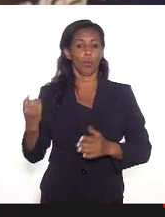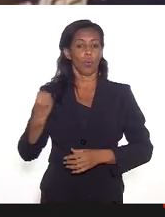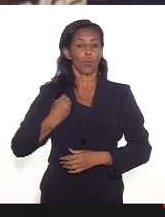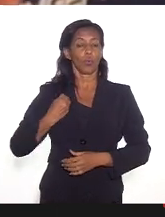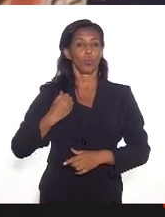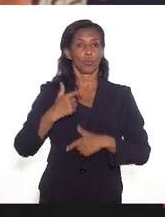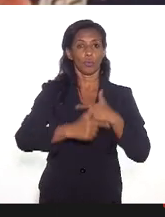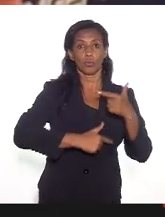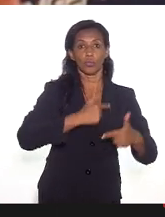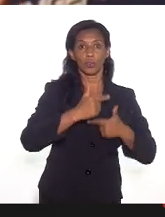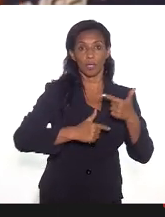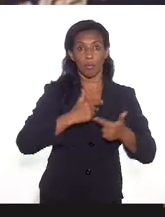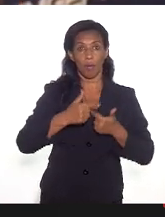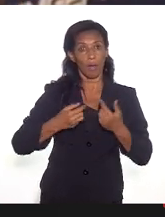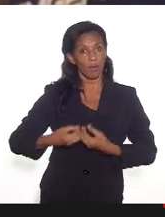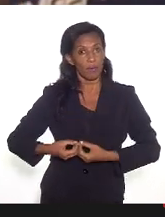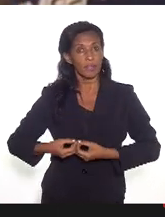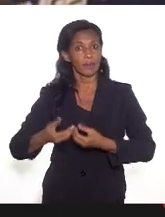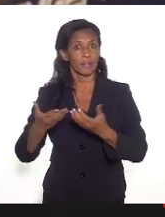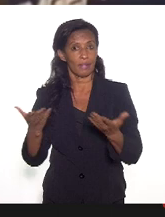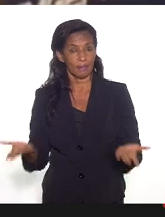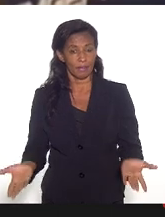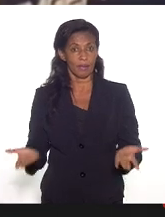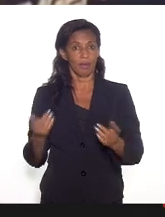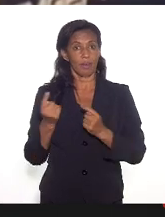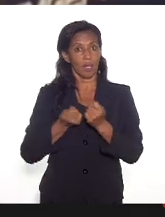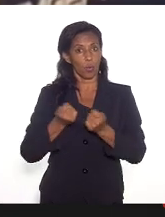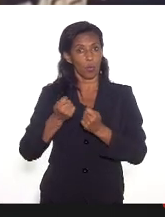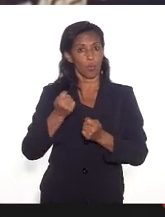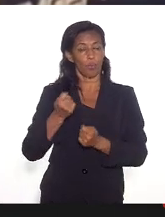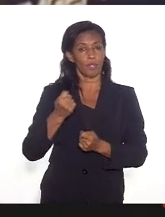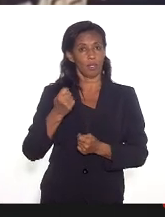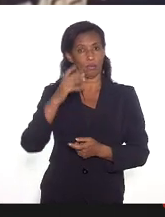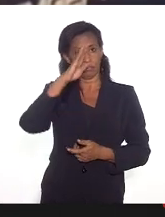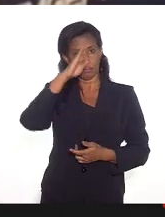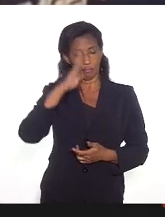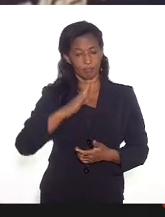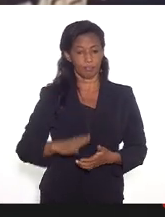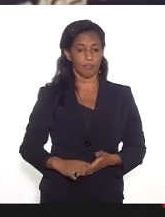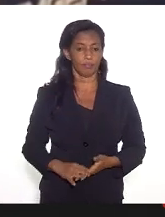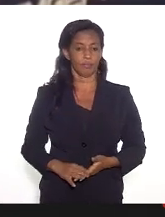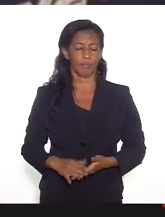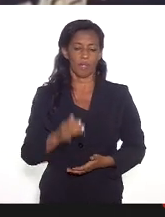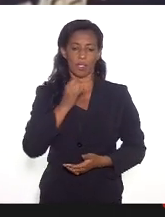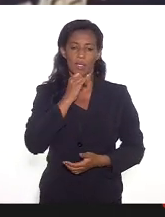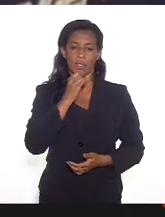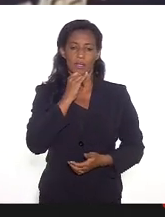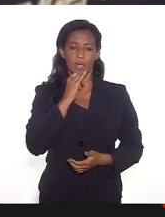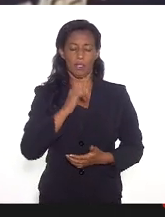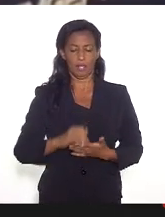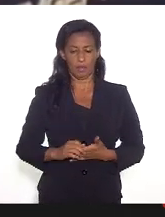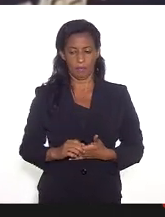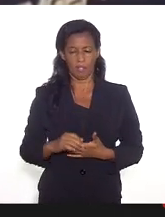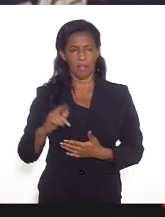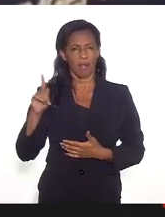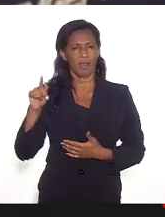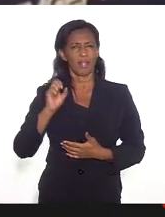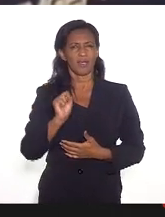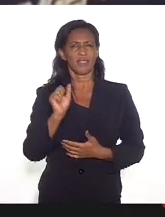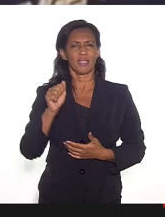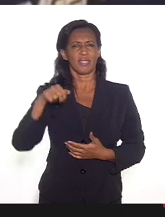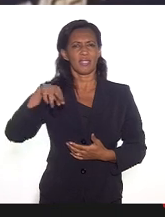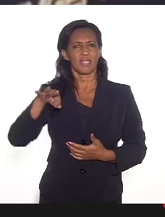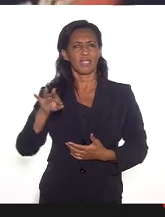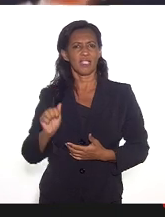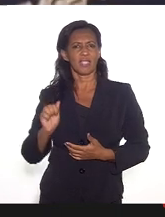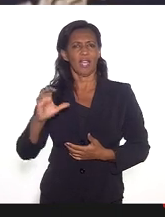de empregos que vai ser gerado, serão gerados na economia nacional. Né? Por exemplo, lá para Santa Catarina, essas